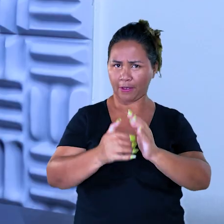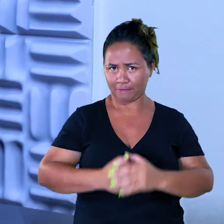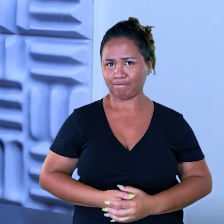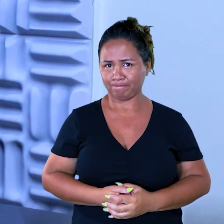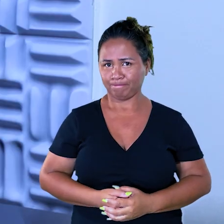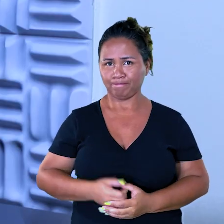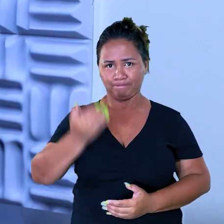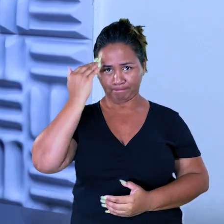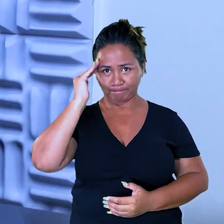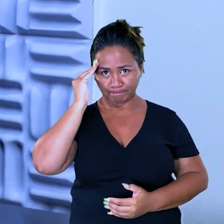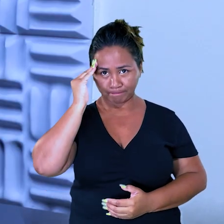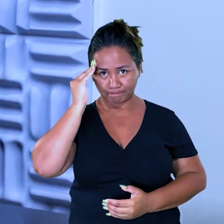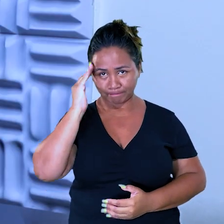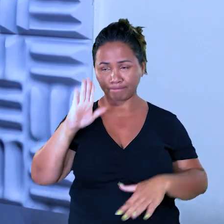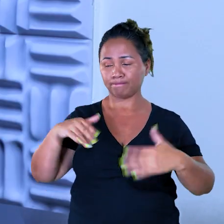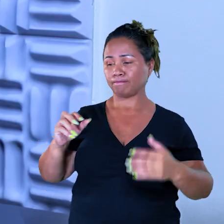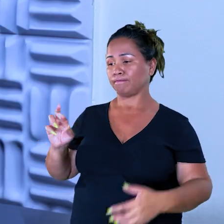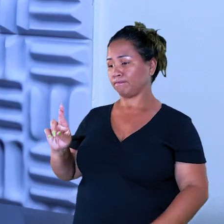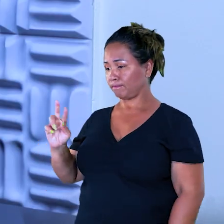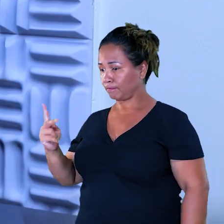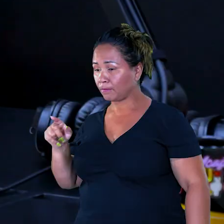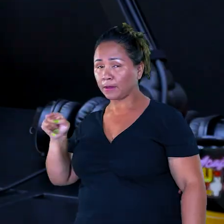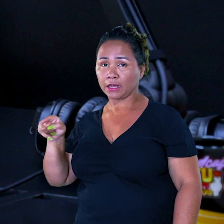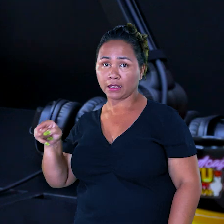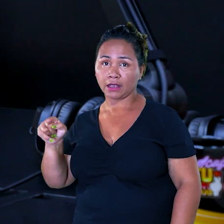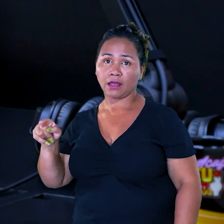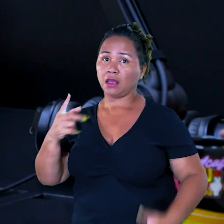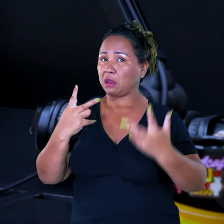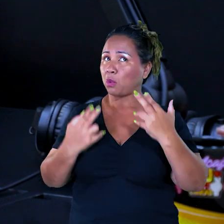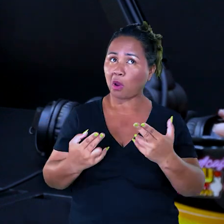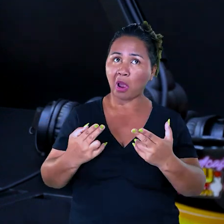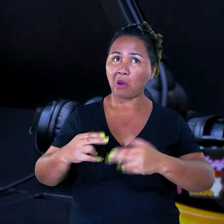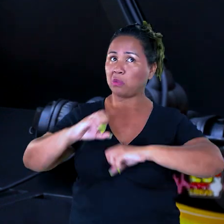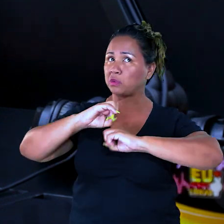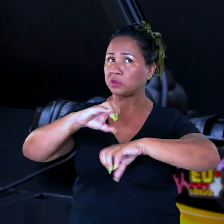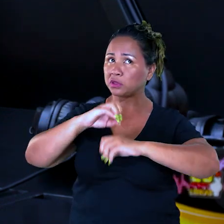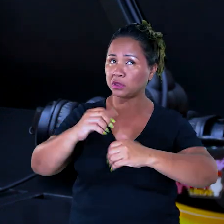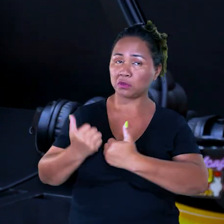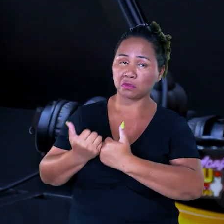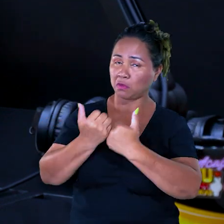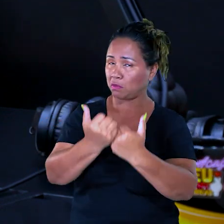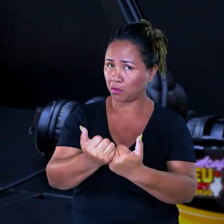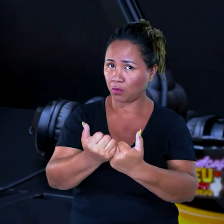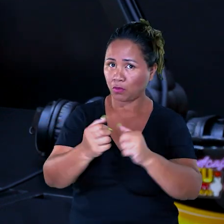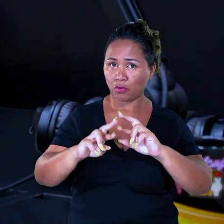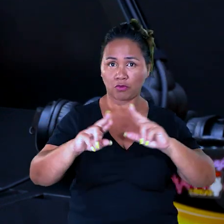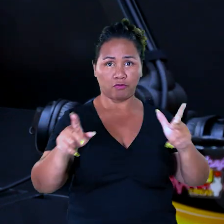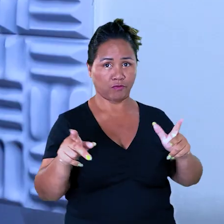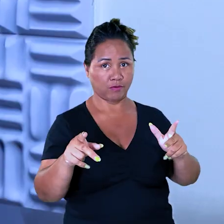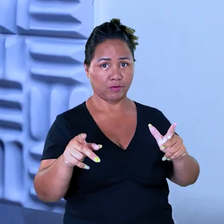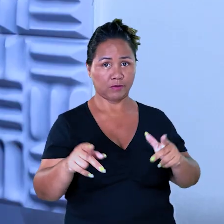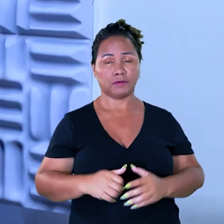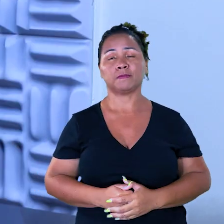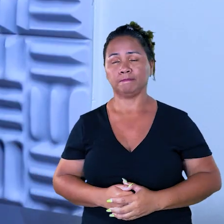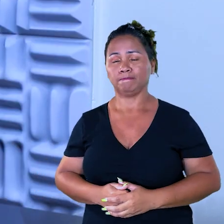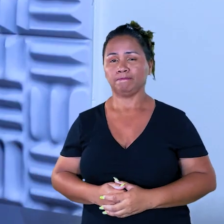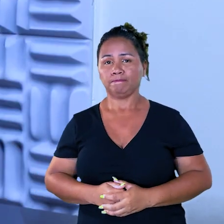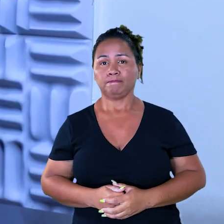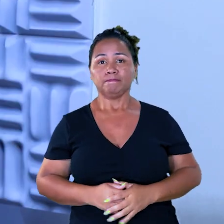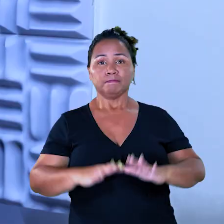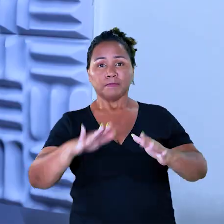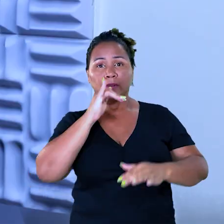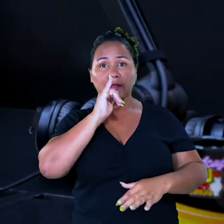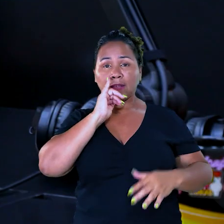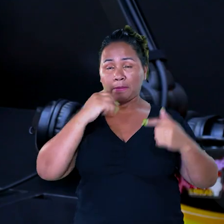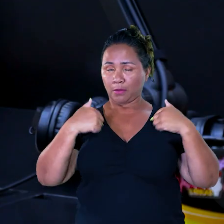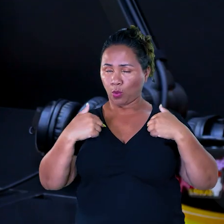para as atividades de vida diária, e como ela explicou. E durante a minha vida como intérprete também, porque assim, esse você também teve todo o